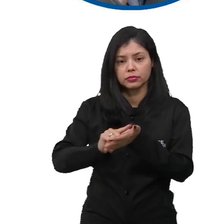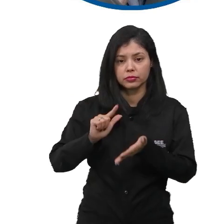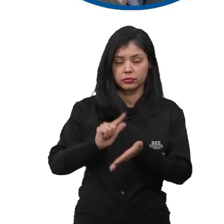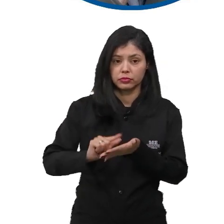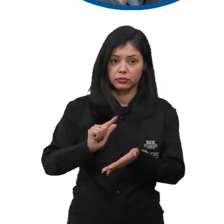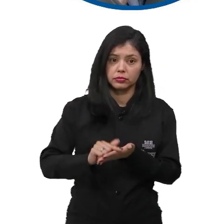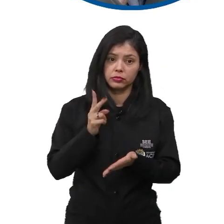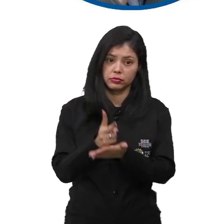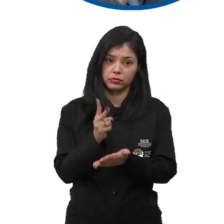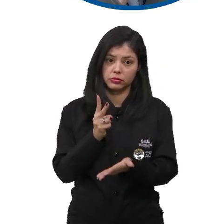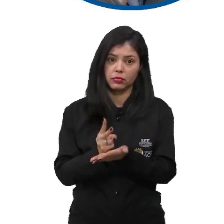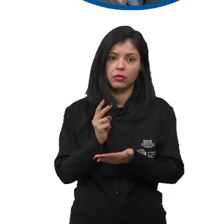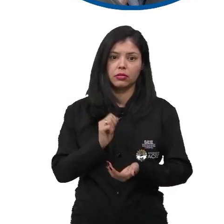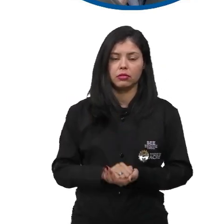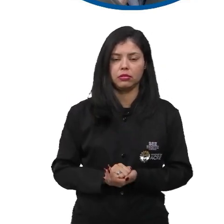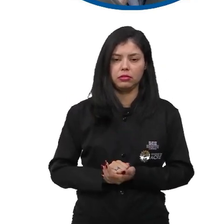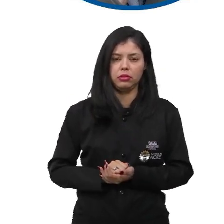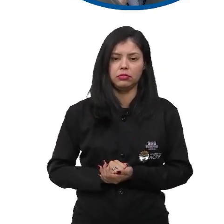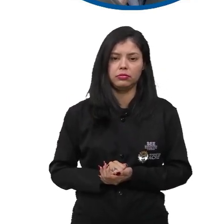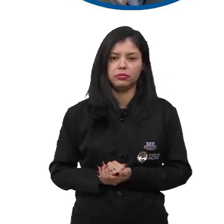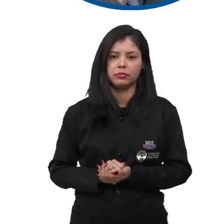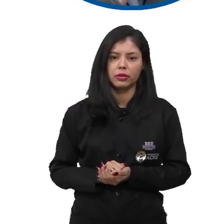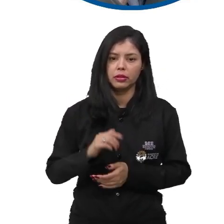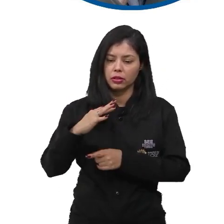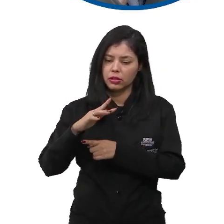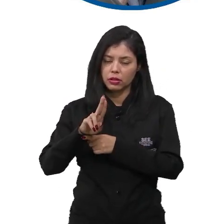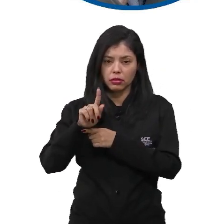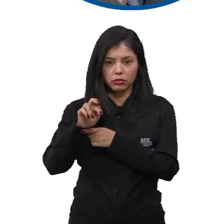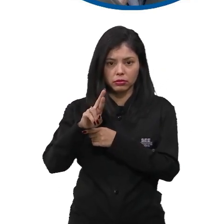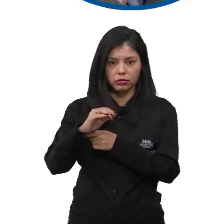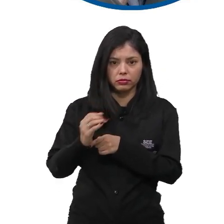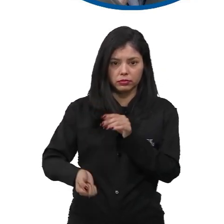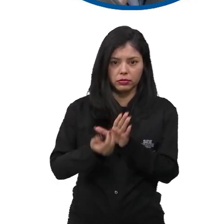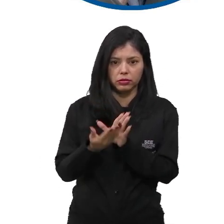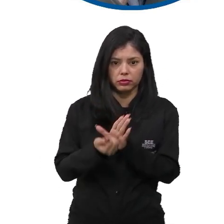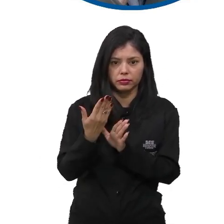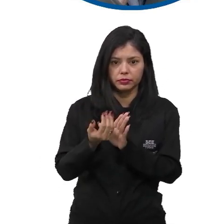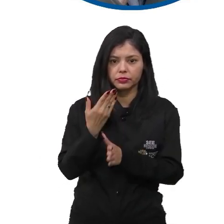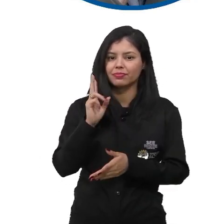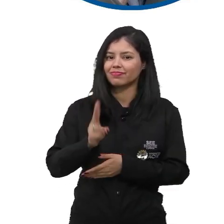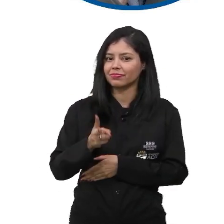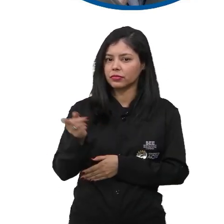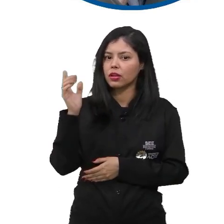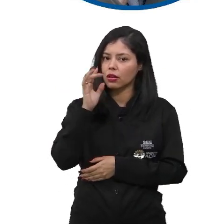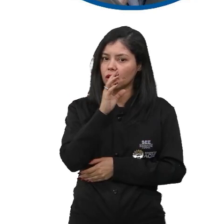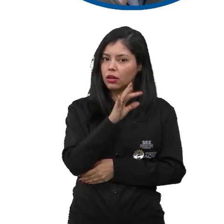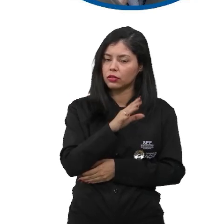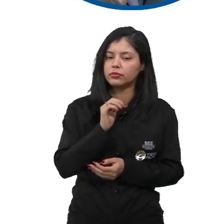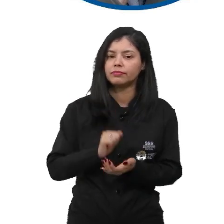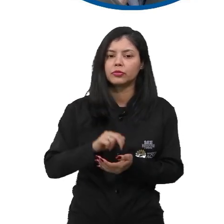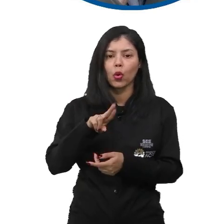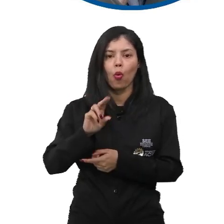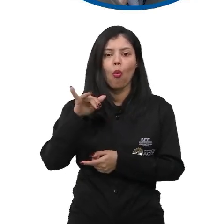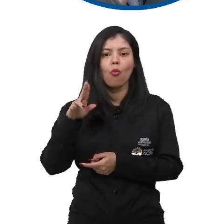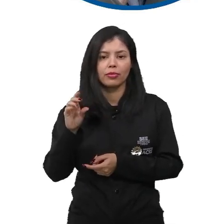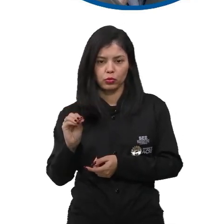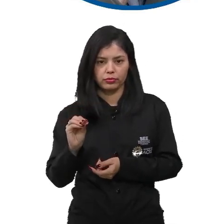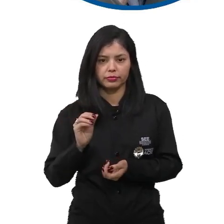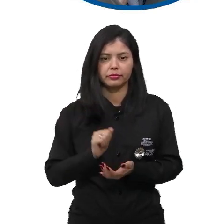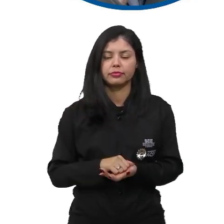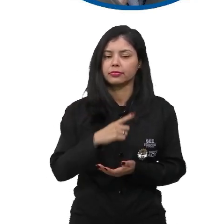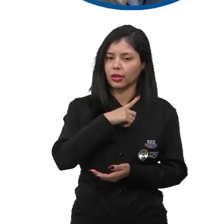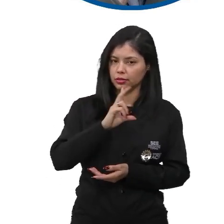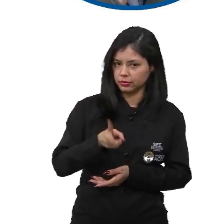secas e limpas, né, porque os fungos, eles costumam se multiplicar em ambientes quentes e úmidos, né, então